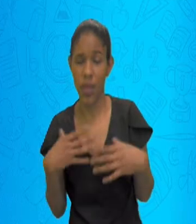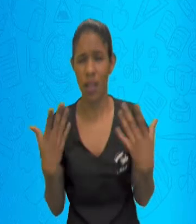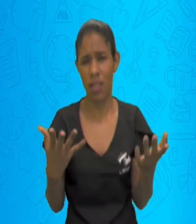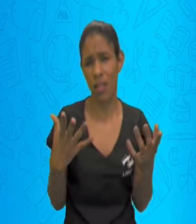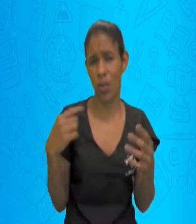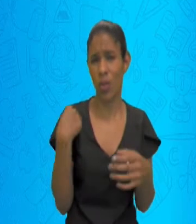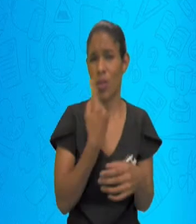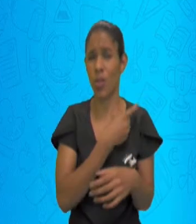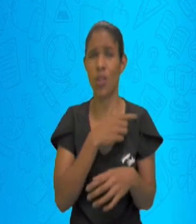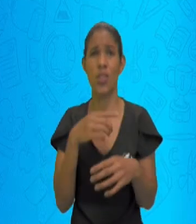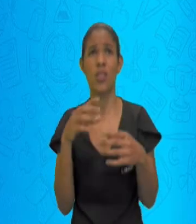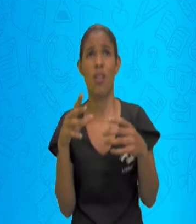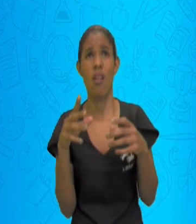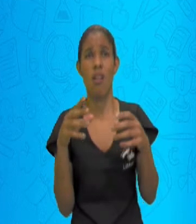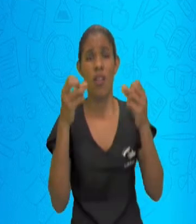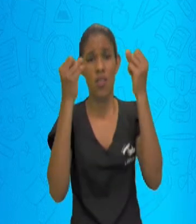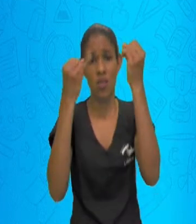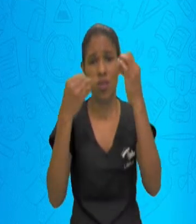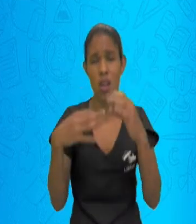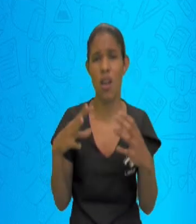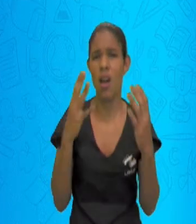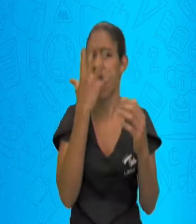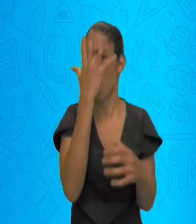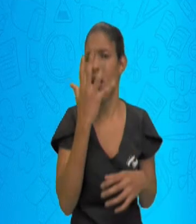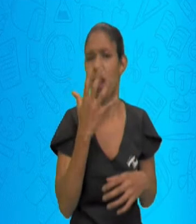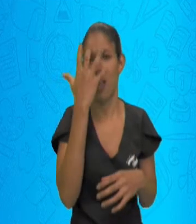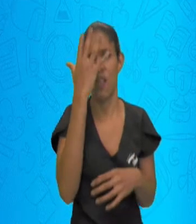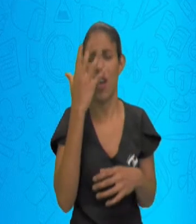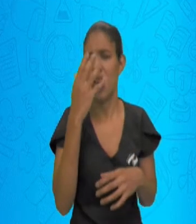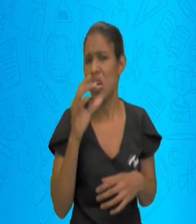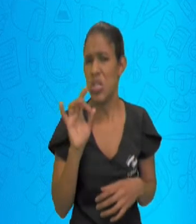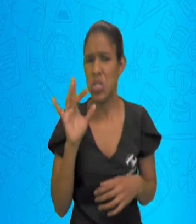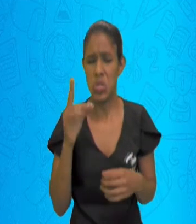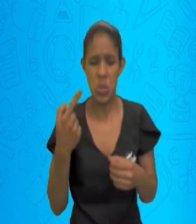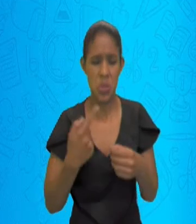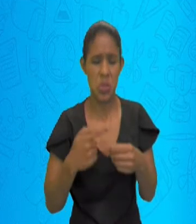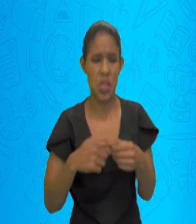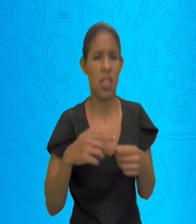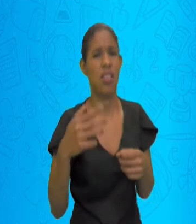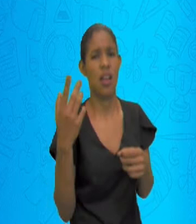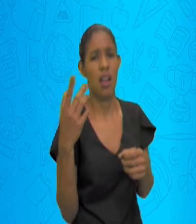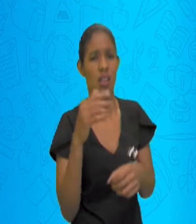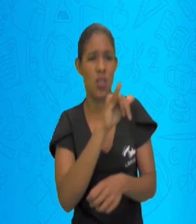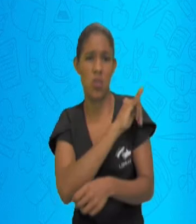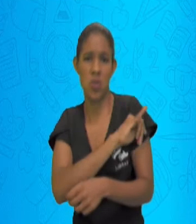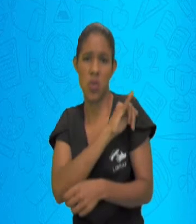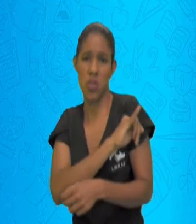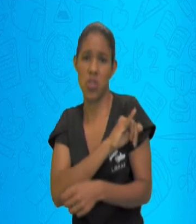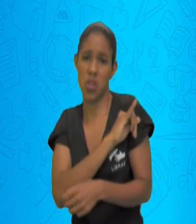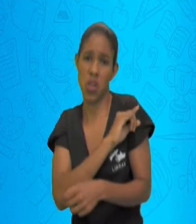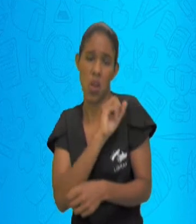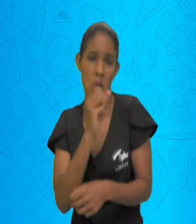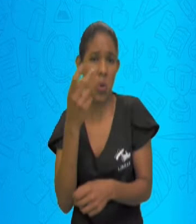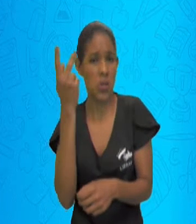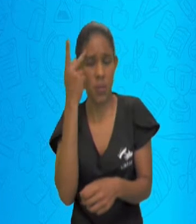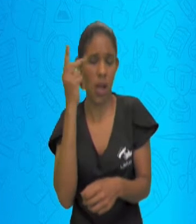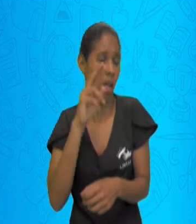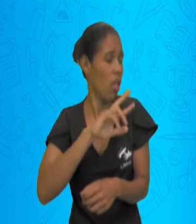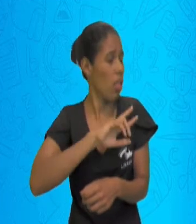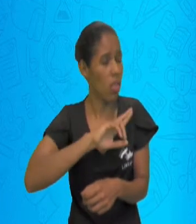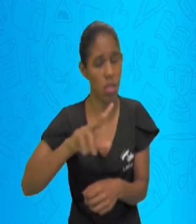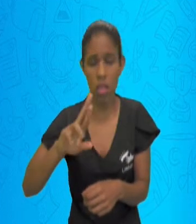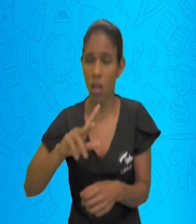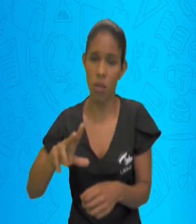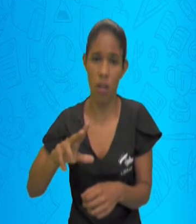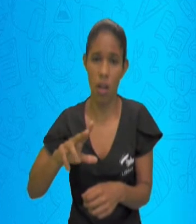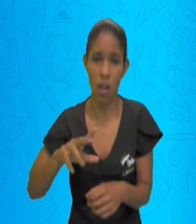de samba. O carnaval ele é celebrado de várias formas em todo o país, de norte a sul. Na Bahia,